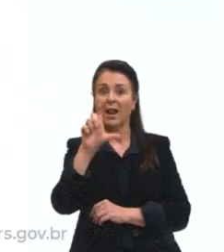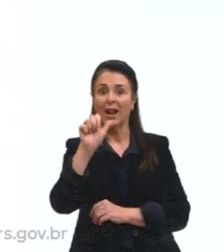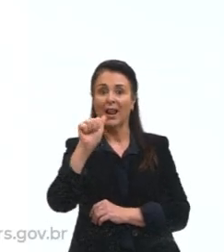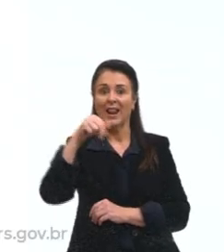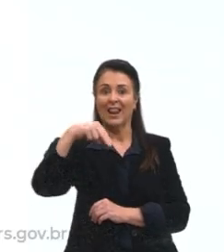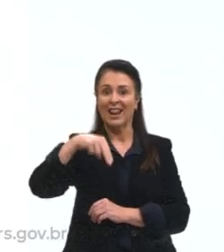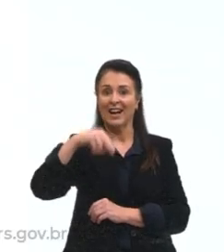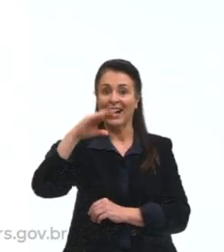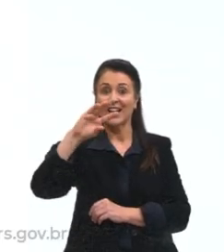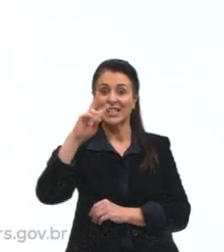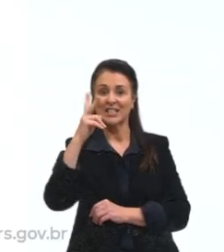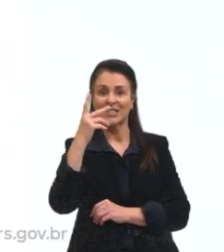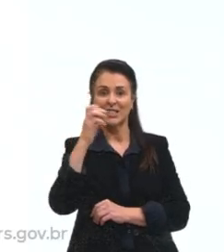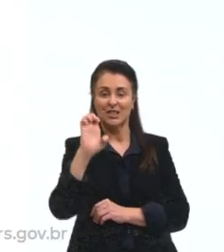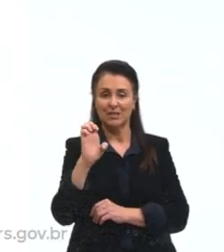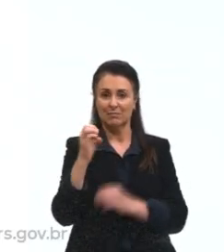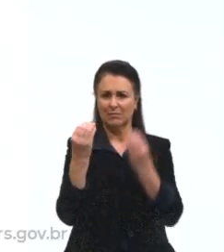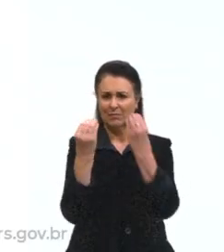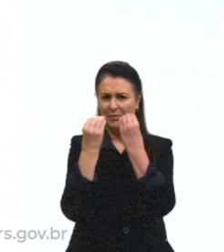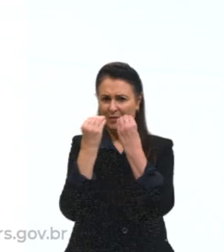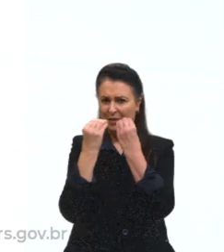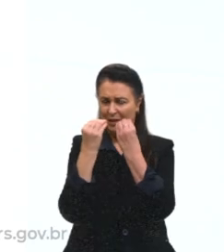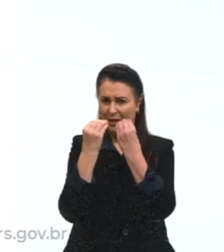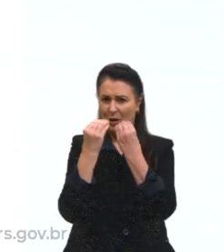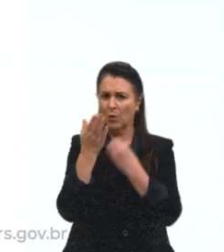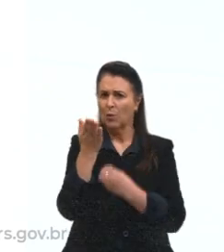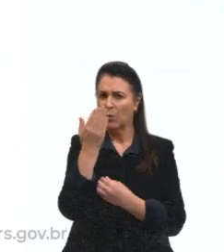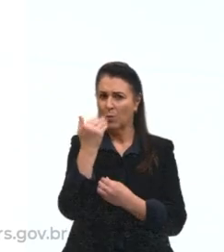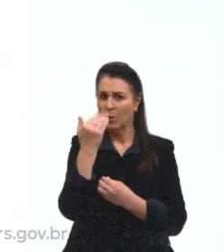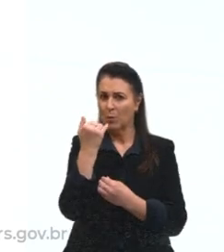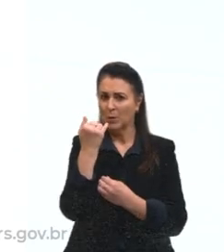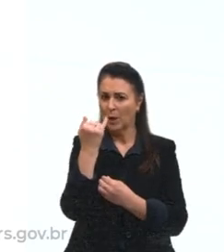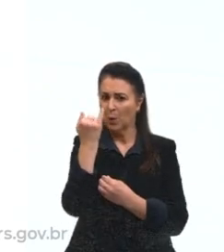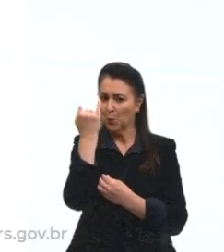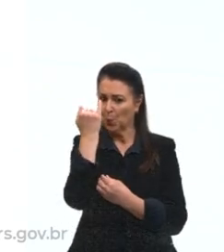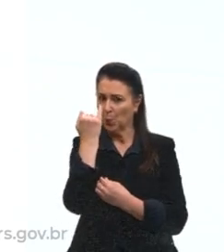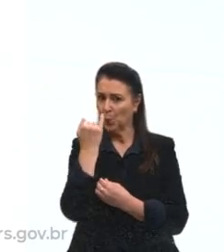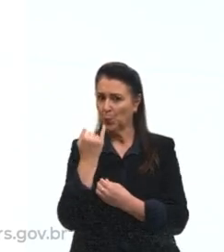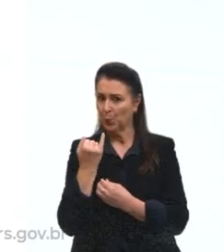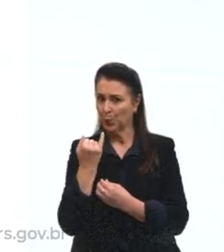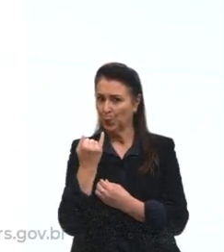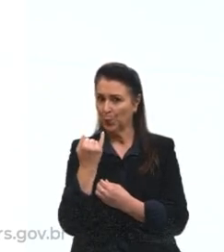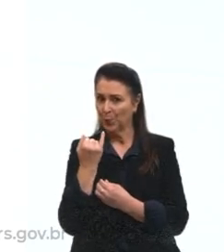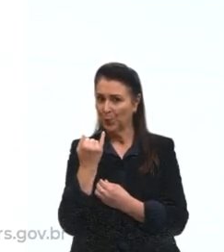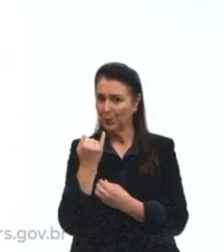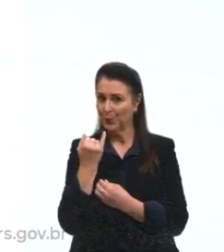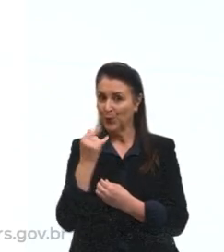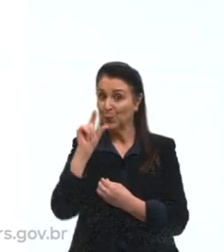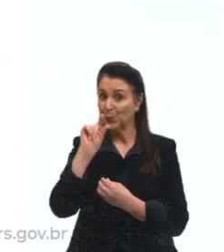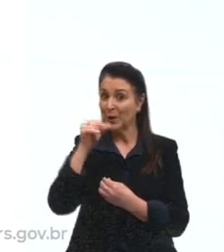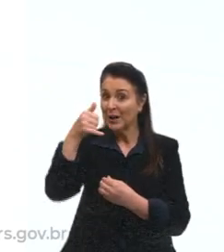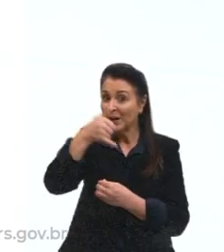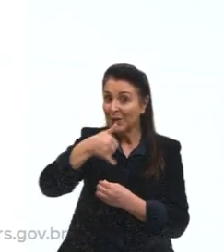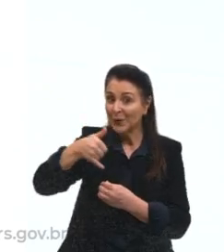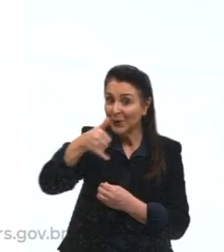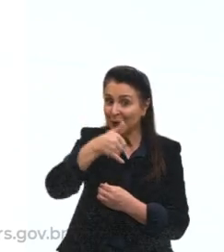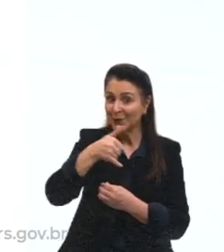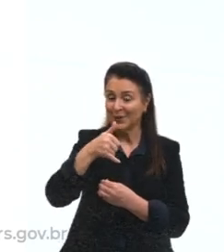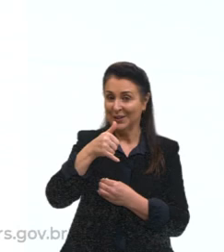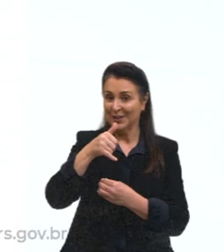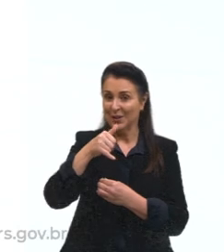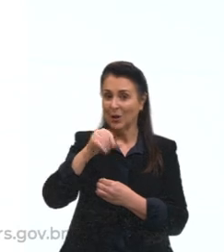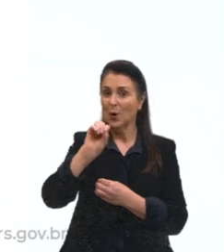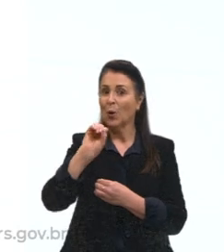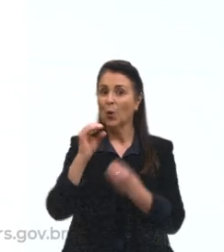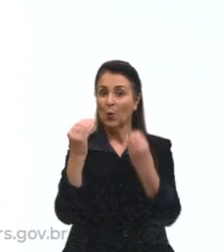um lanche diet um lanche Light um lanche um hambúrguer